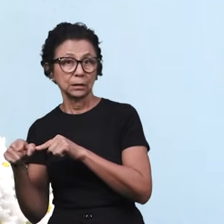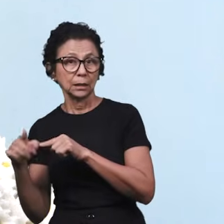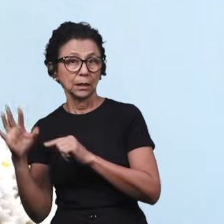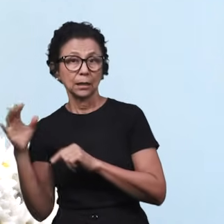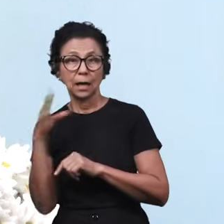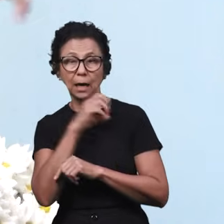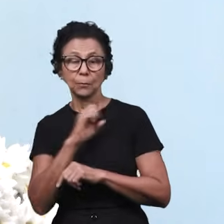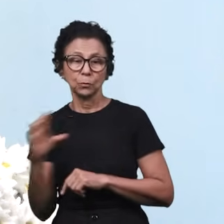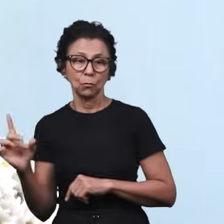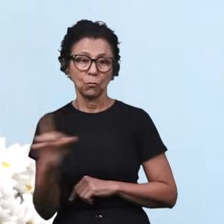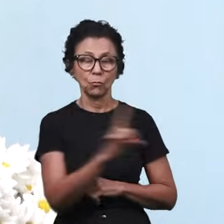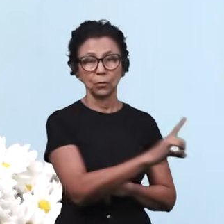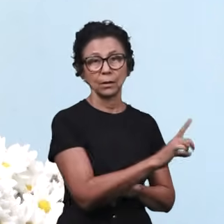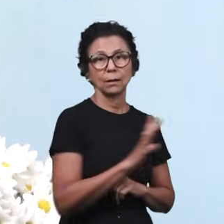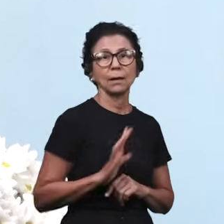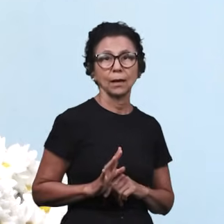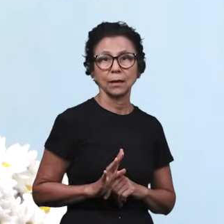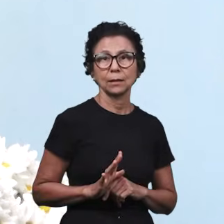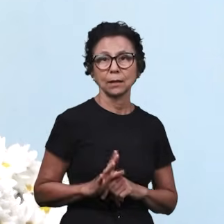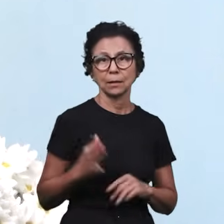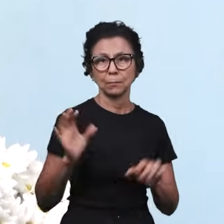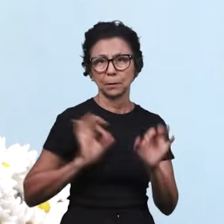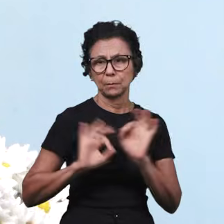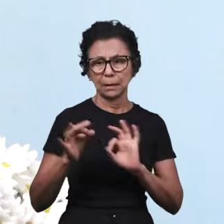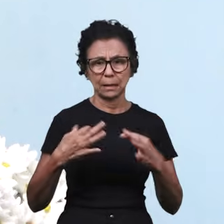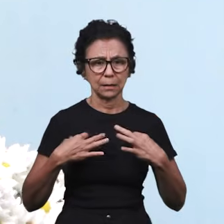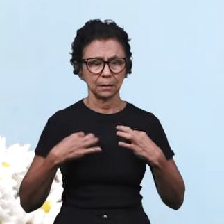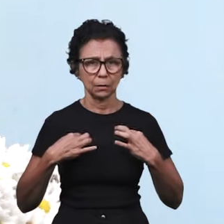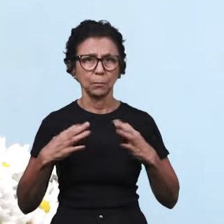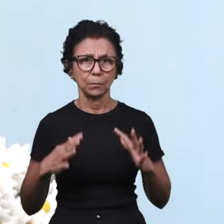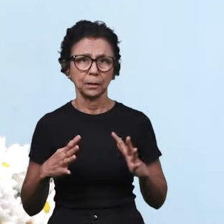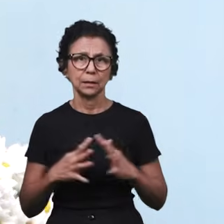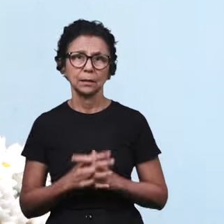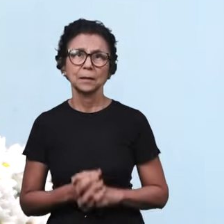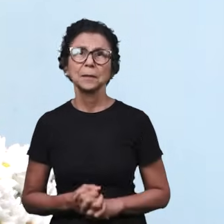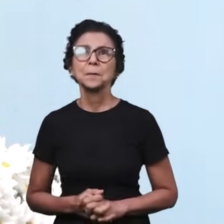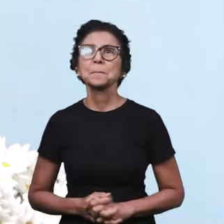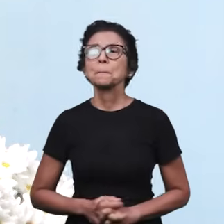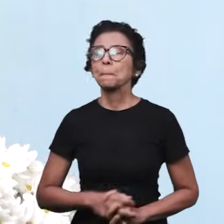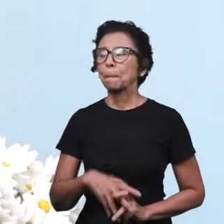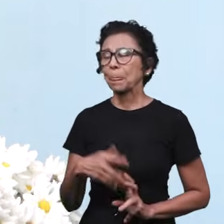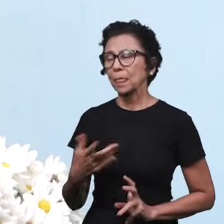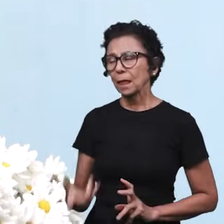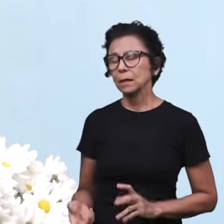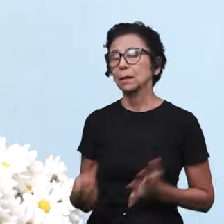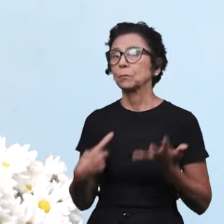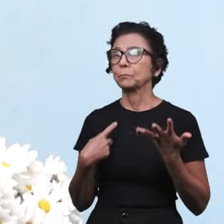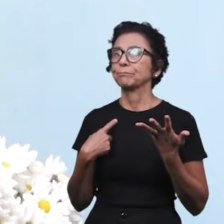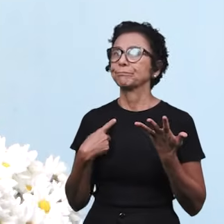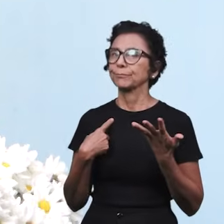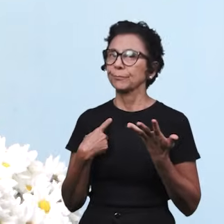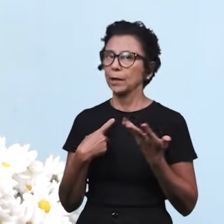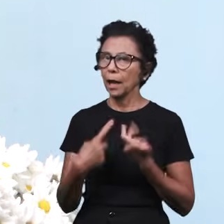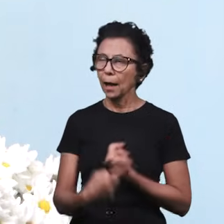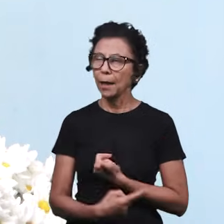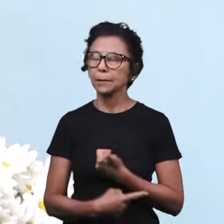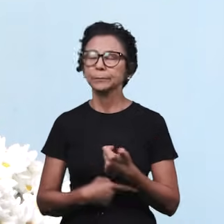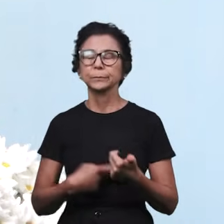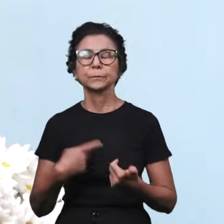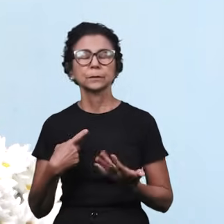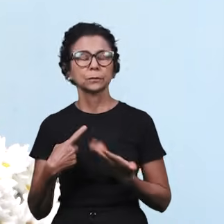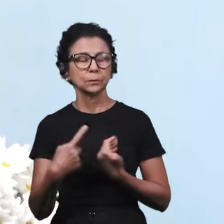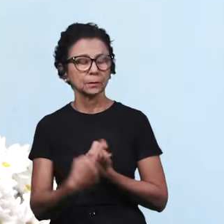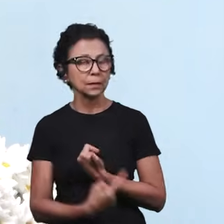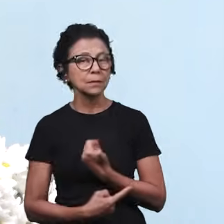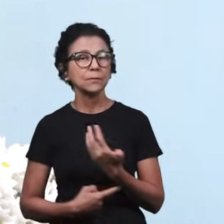uma movimentação rápida. E vamos, e pega intérprete, né? Porque quantas e quantas vezes já aconteceu da gente estar sentada na